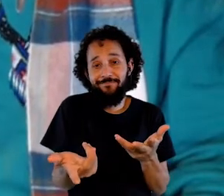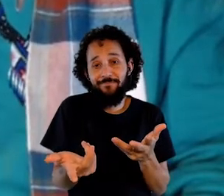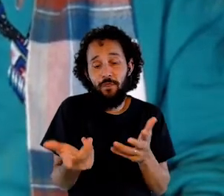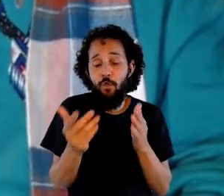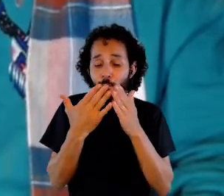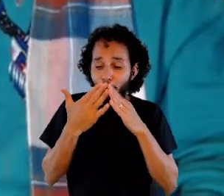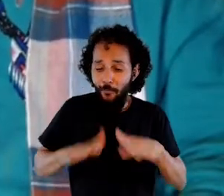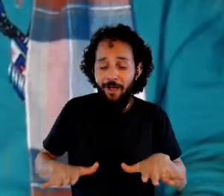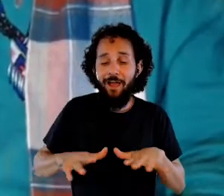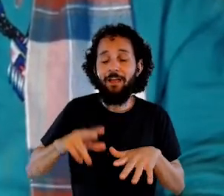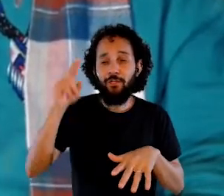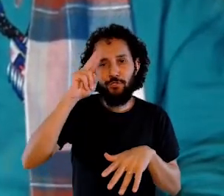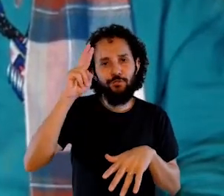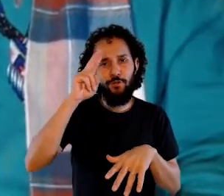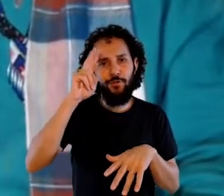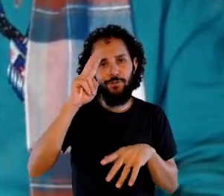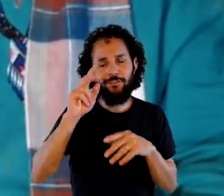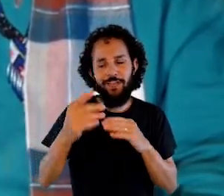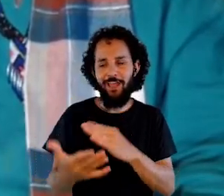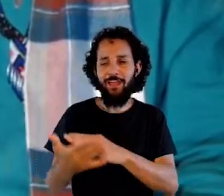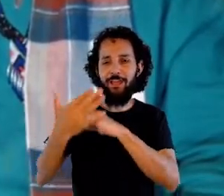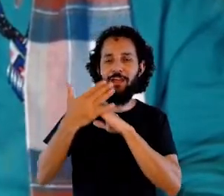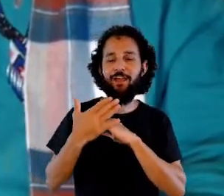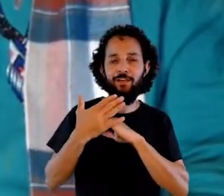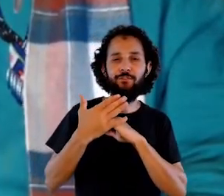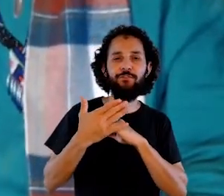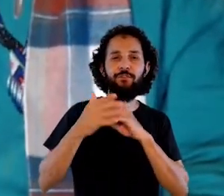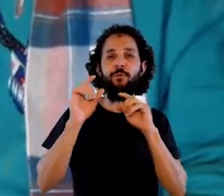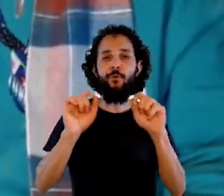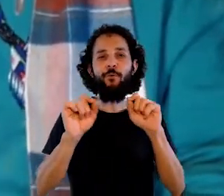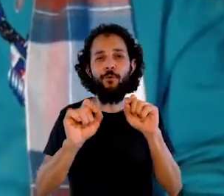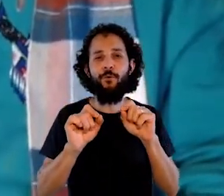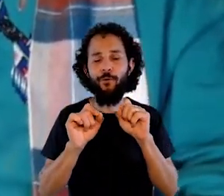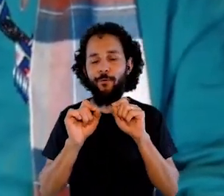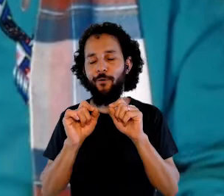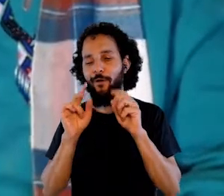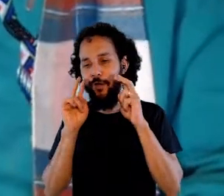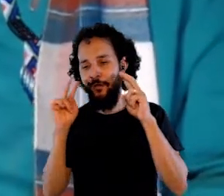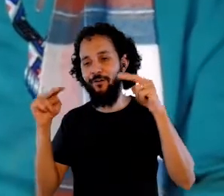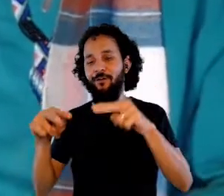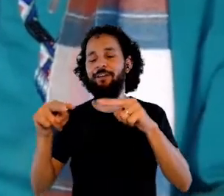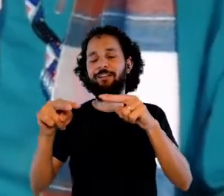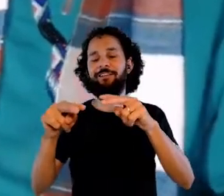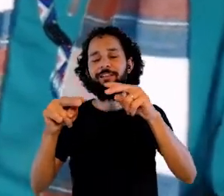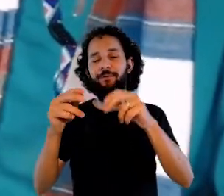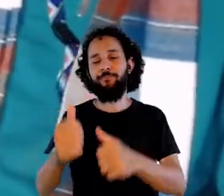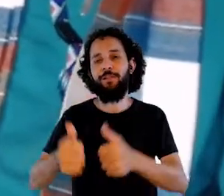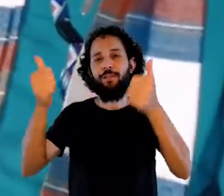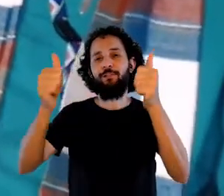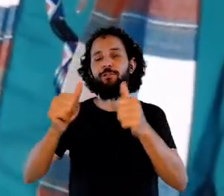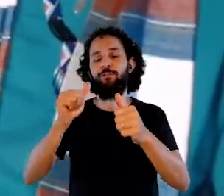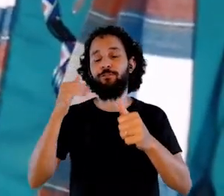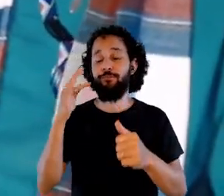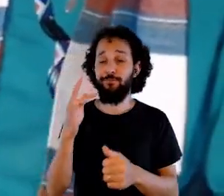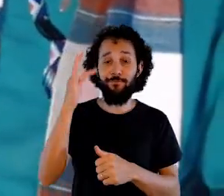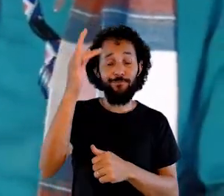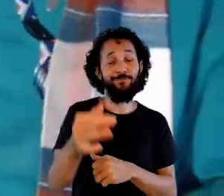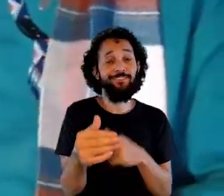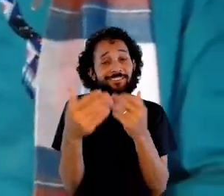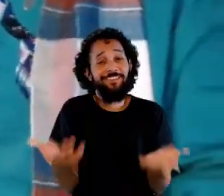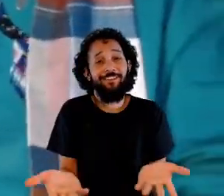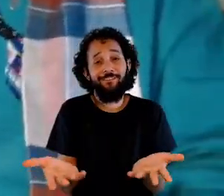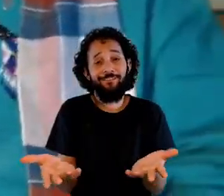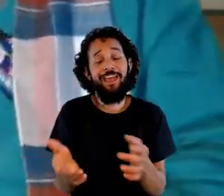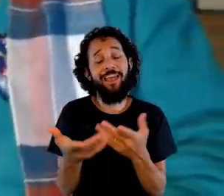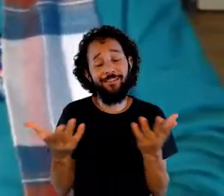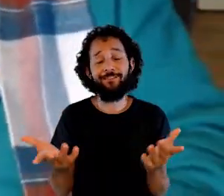nos ajudar a ter um olhar mais ampliado para o que a gente vai, né, seguir pela frente. Então, é isso, gratidão. Obrigado, querida.